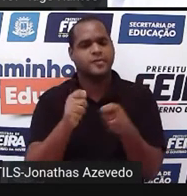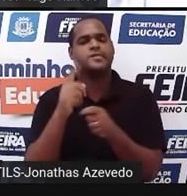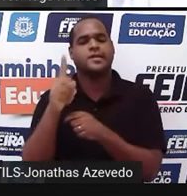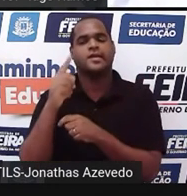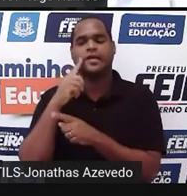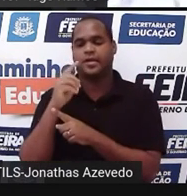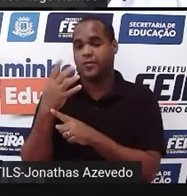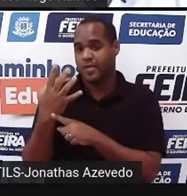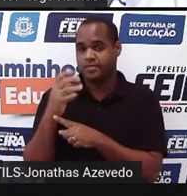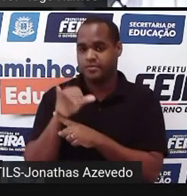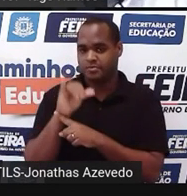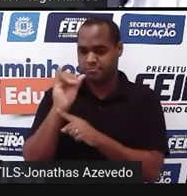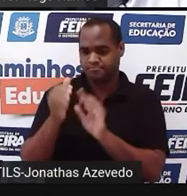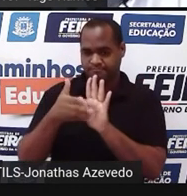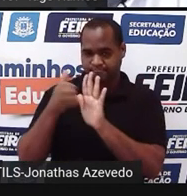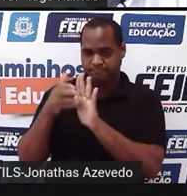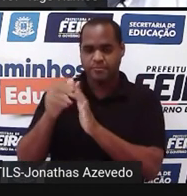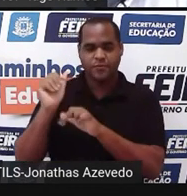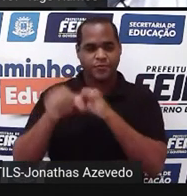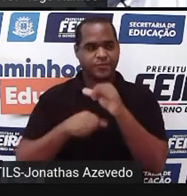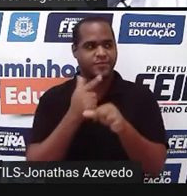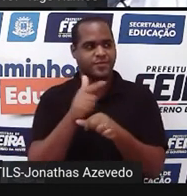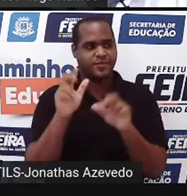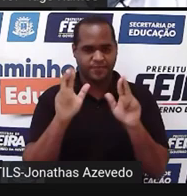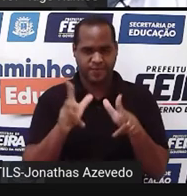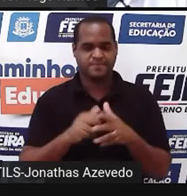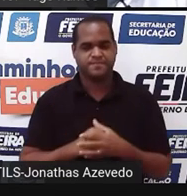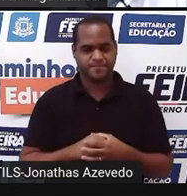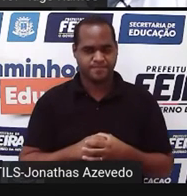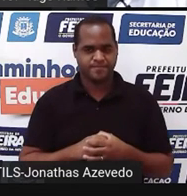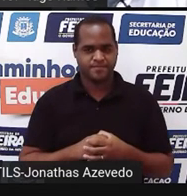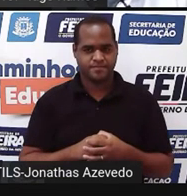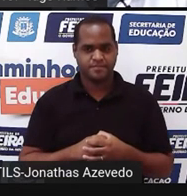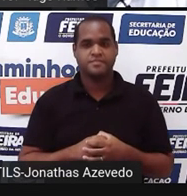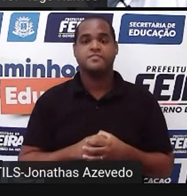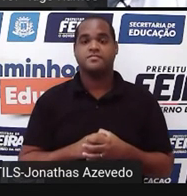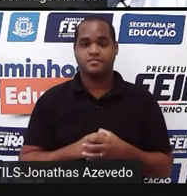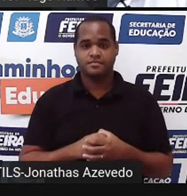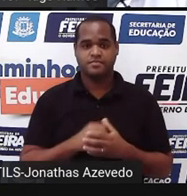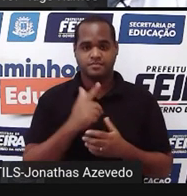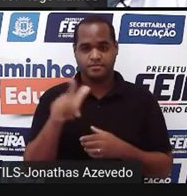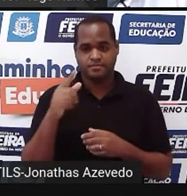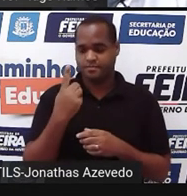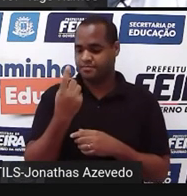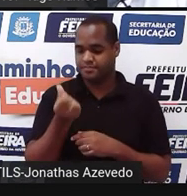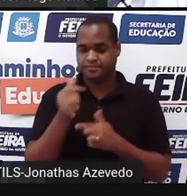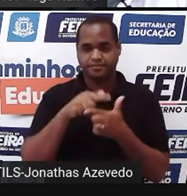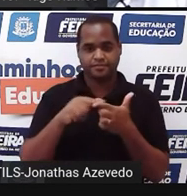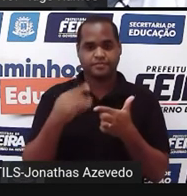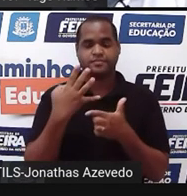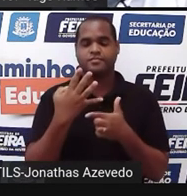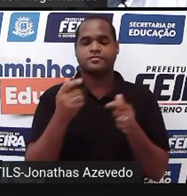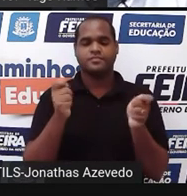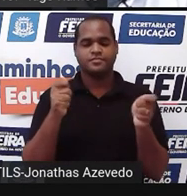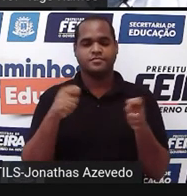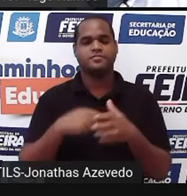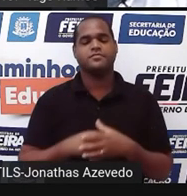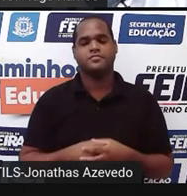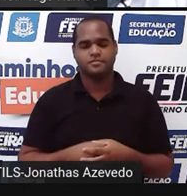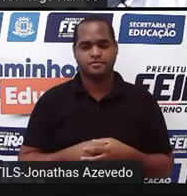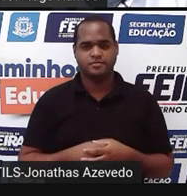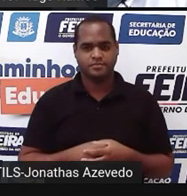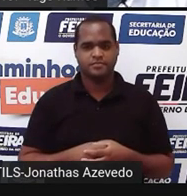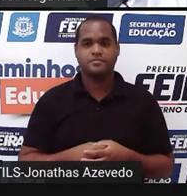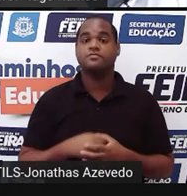saiu do Y e veio para o outro lado aqui né E aí fica 16 / 4 né